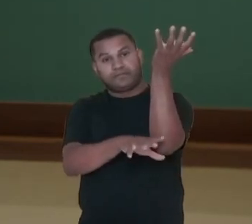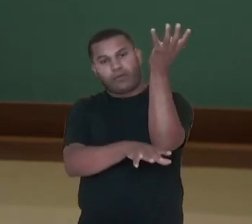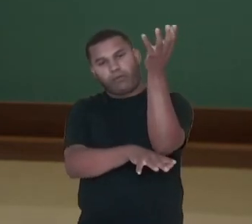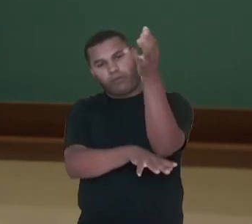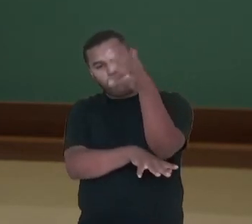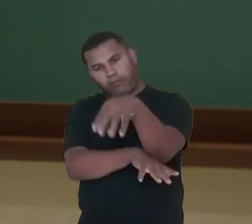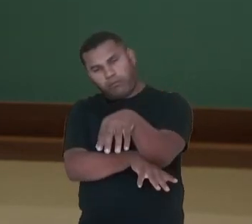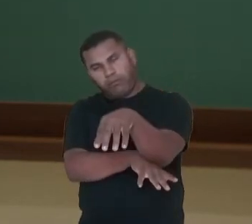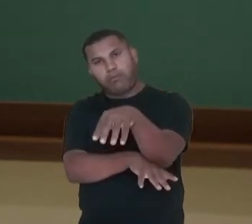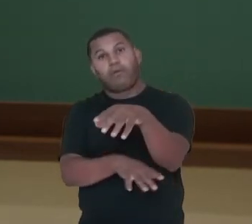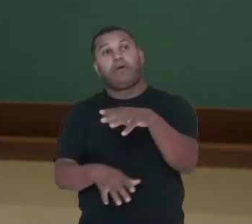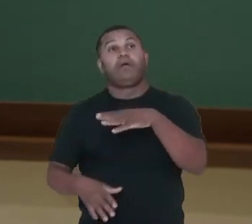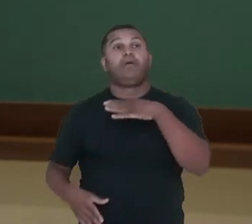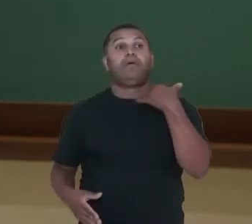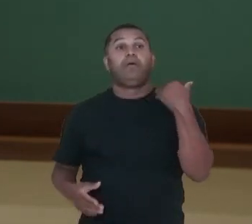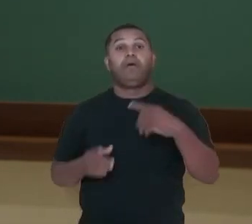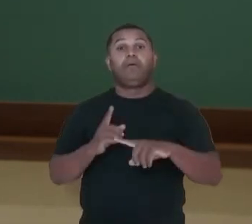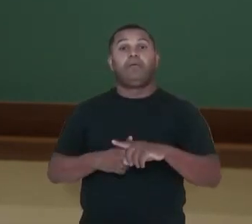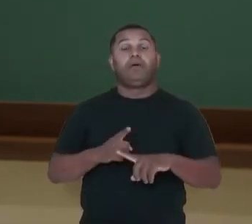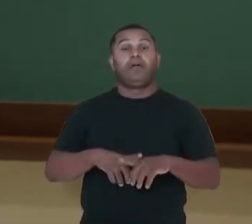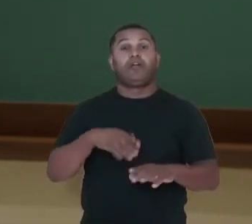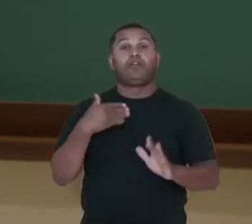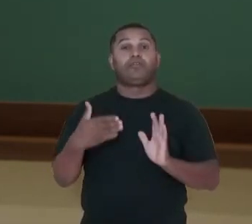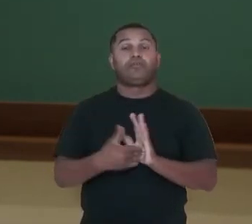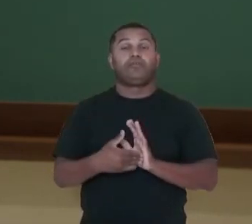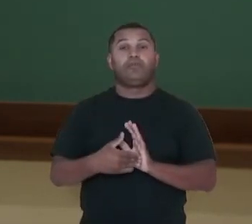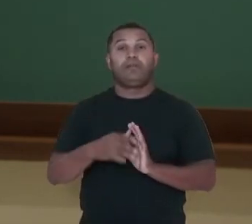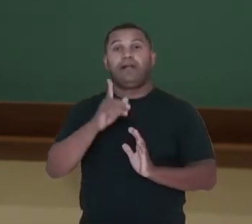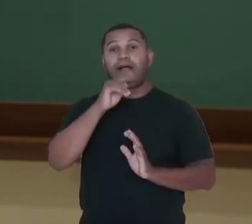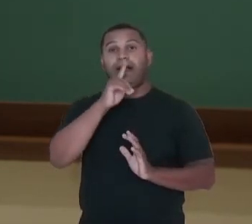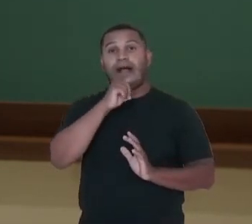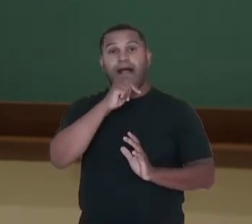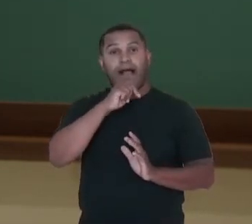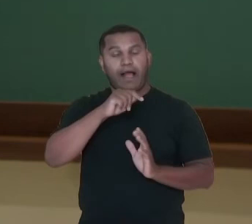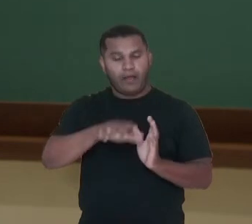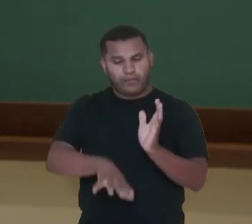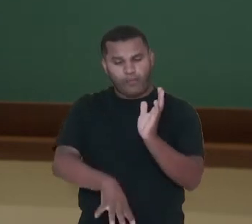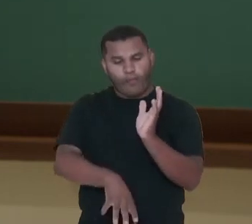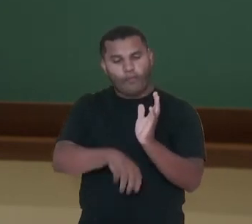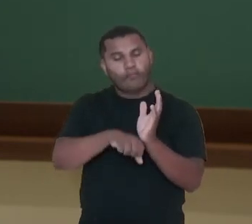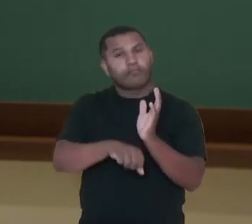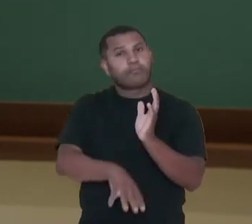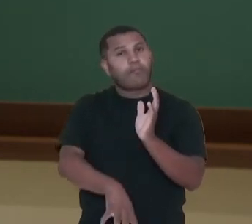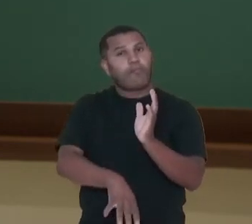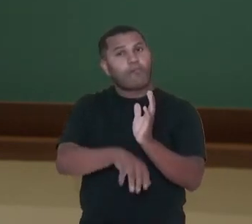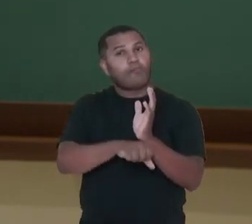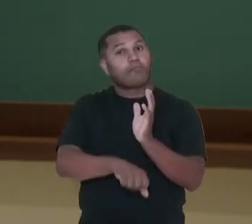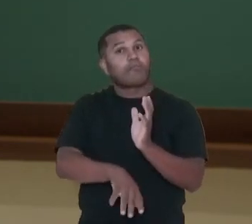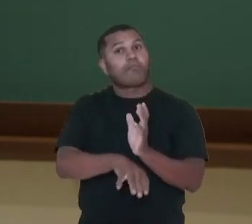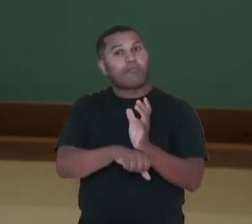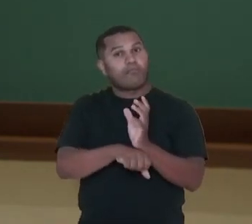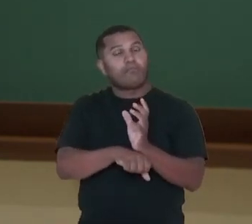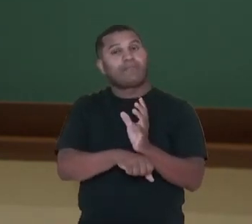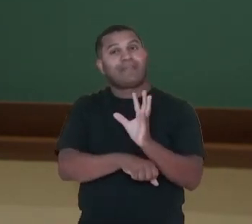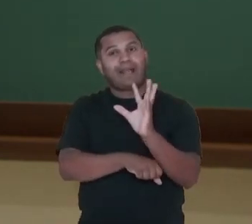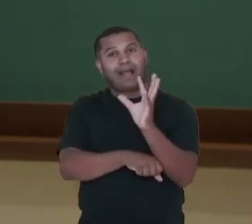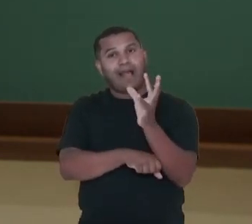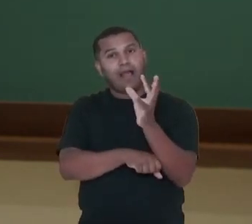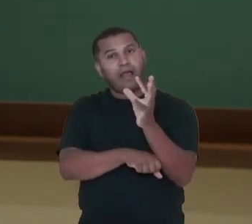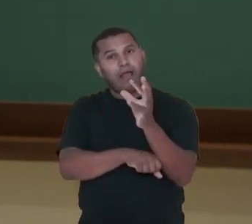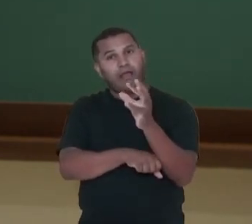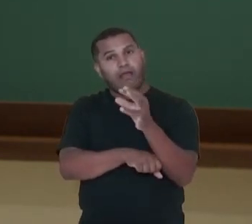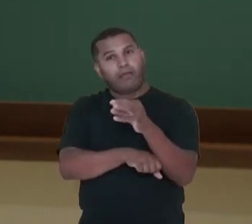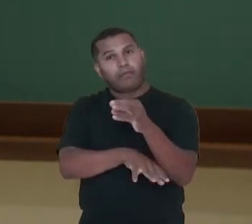todo meio de transporte de substâncias, de seivas que existem nas